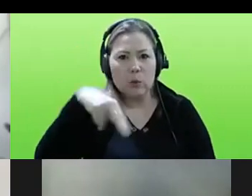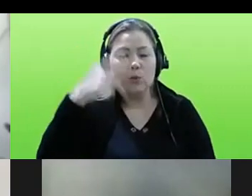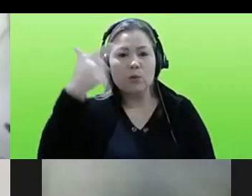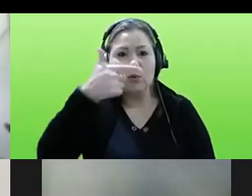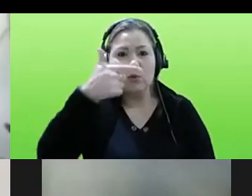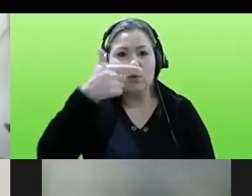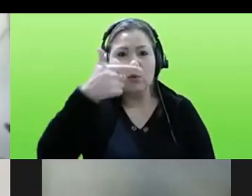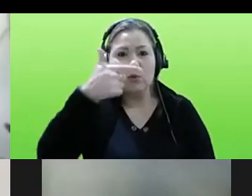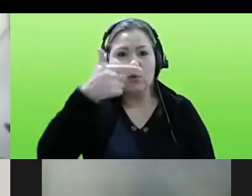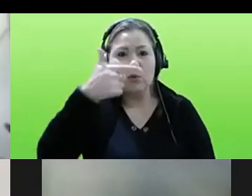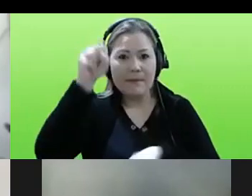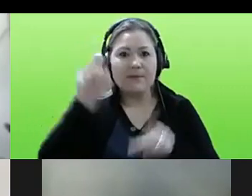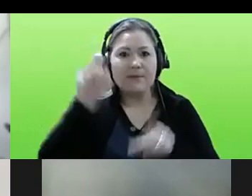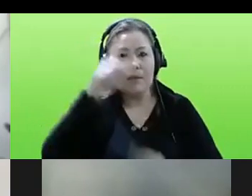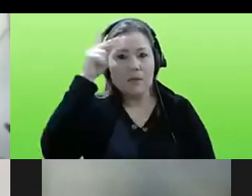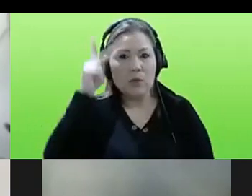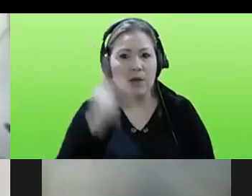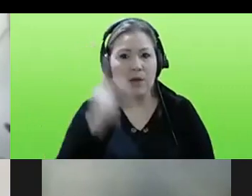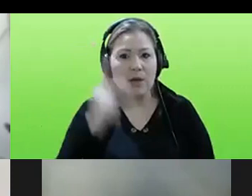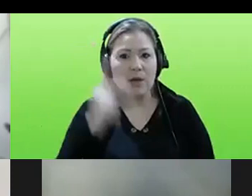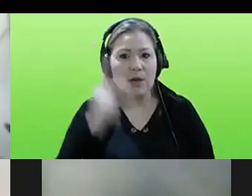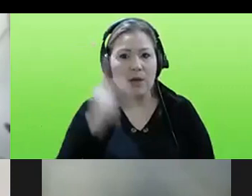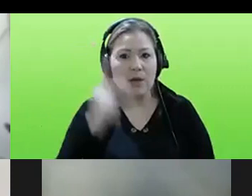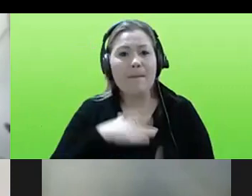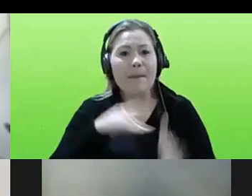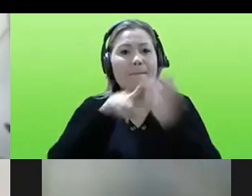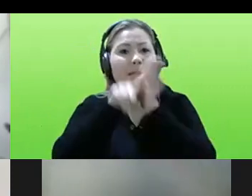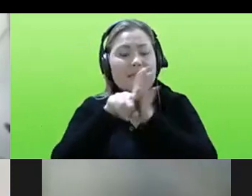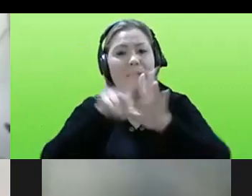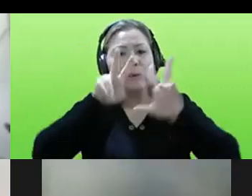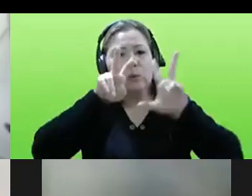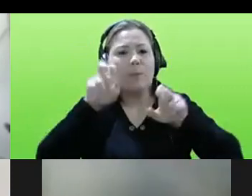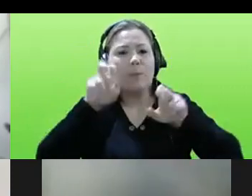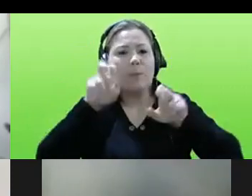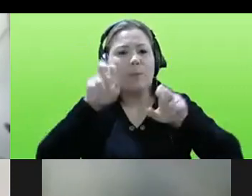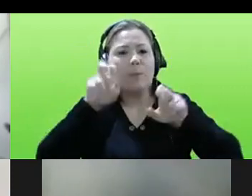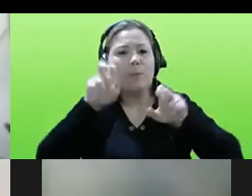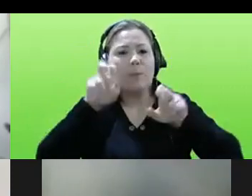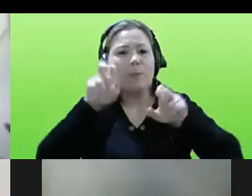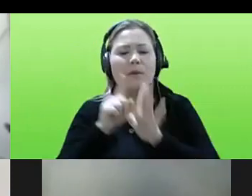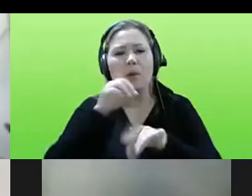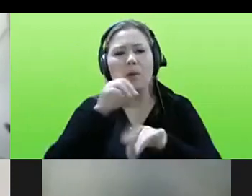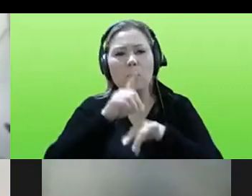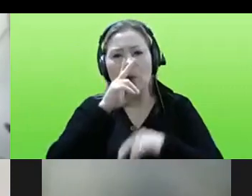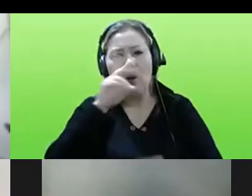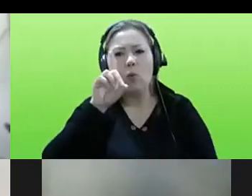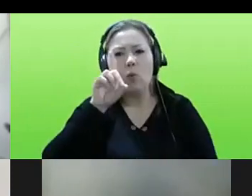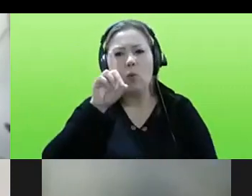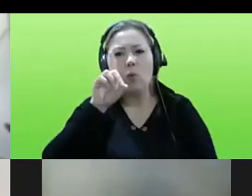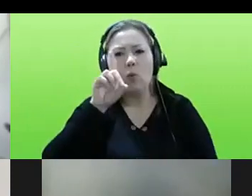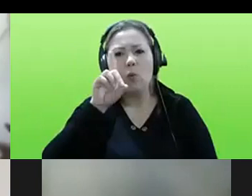semestre do mestrado em História. E a minha pesquisa trata da influência da doutrina francesa de guerra